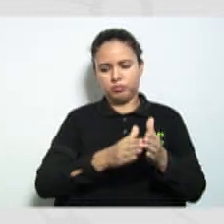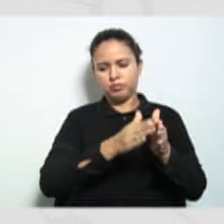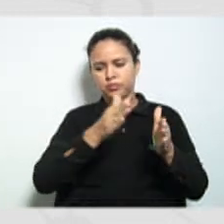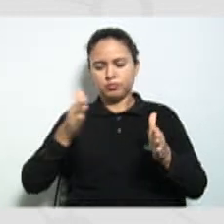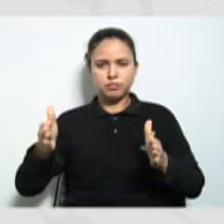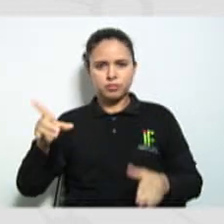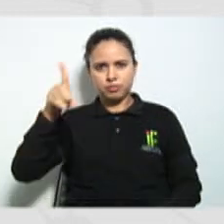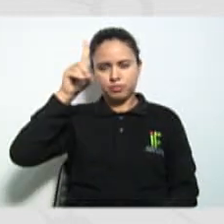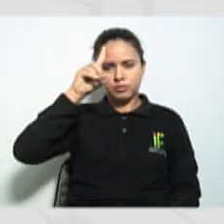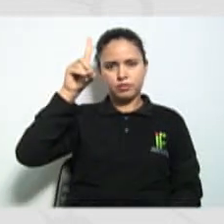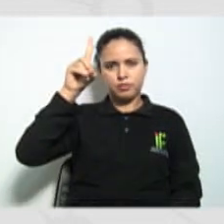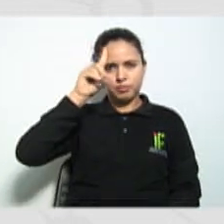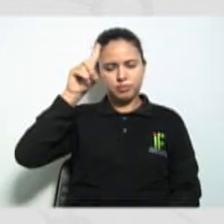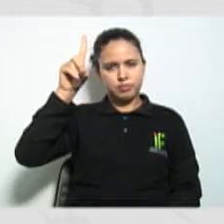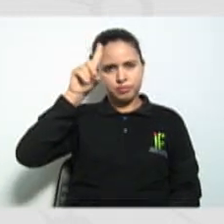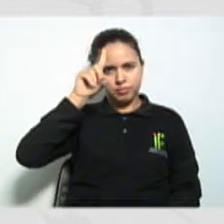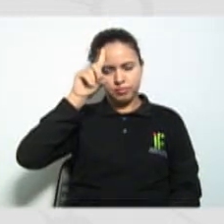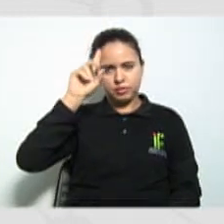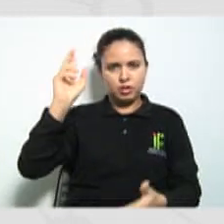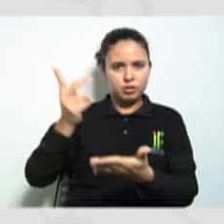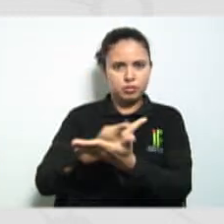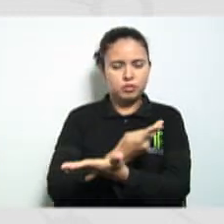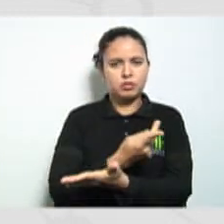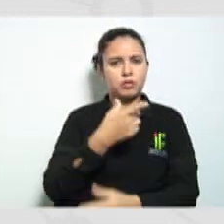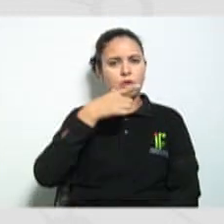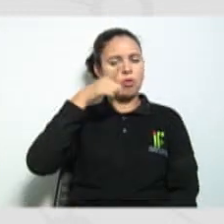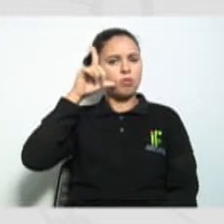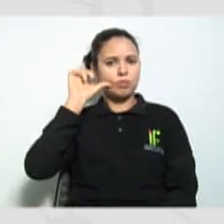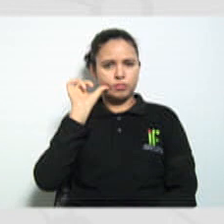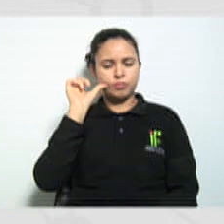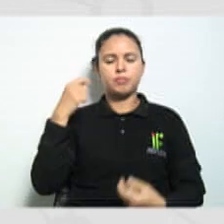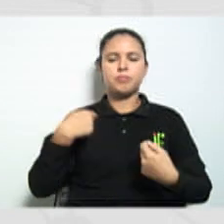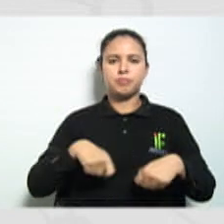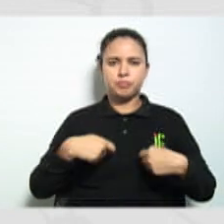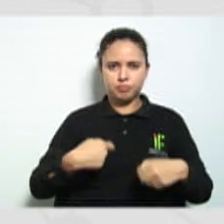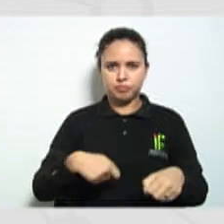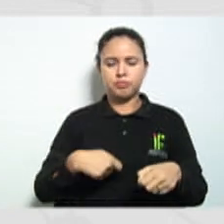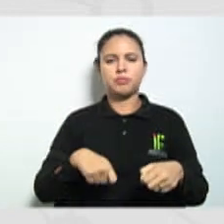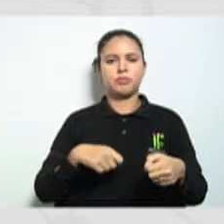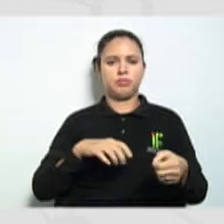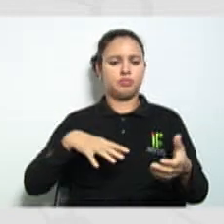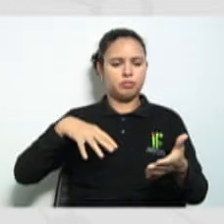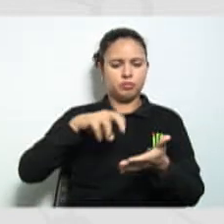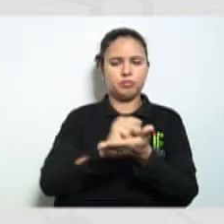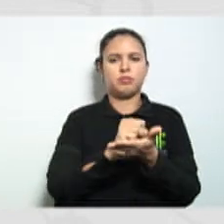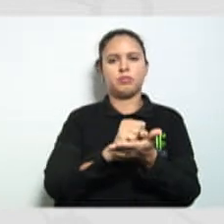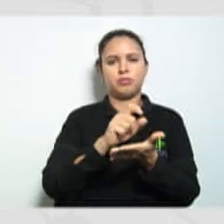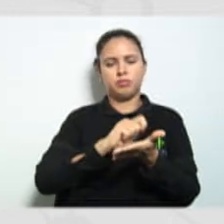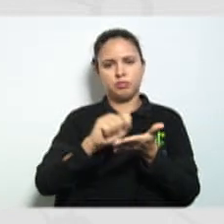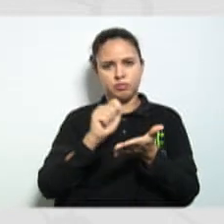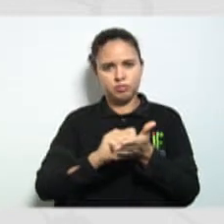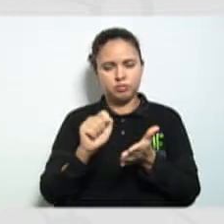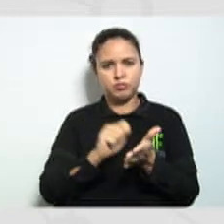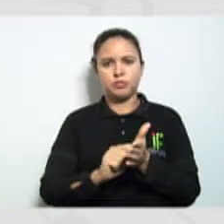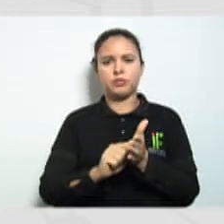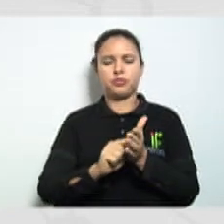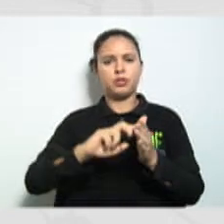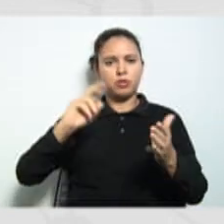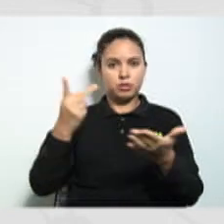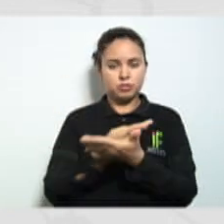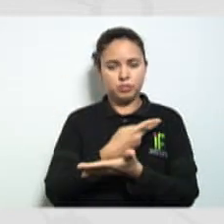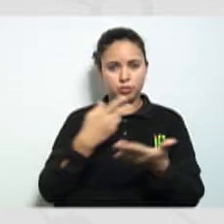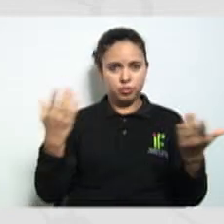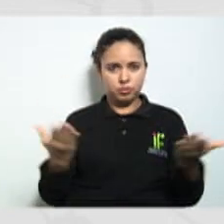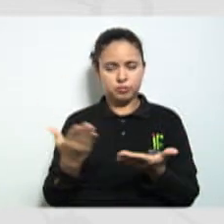diariamente. Então, os fatos que aconteceram ontem devem ser registrados primeiramente. Os fatos que